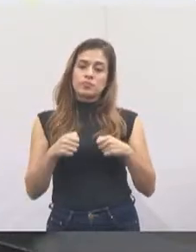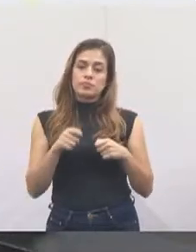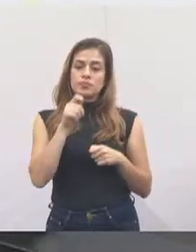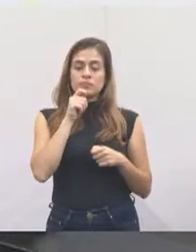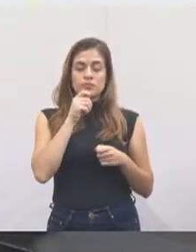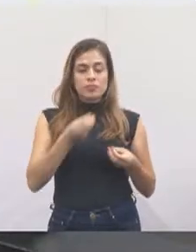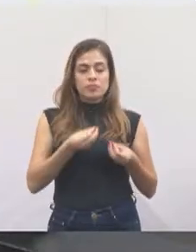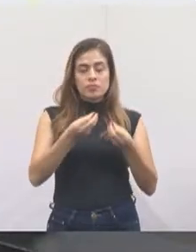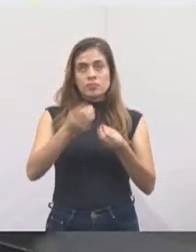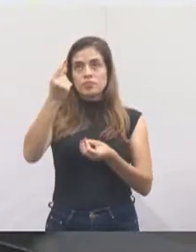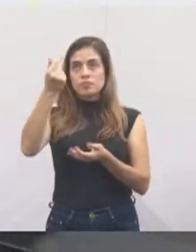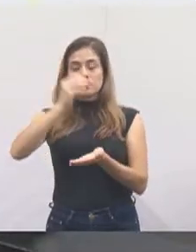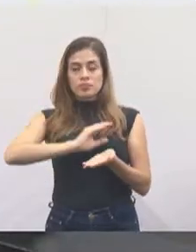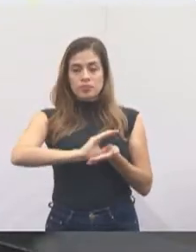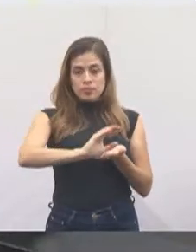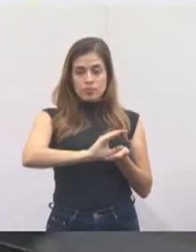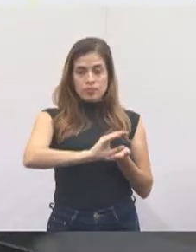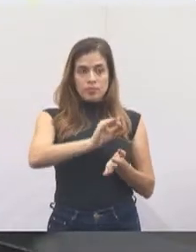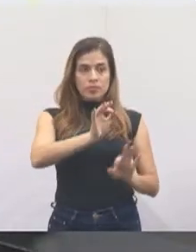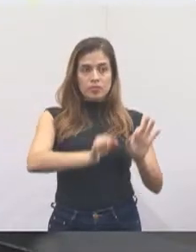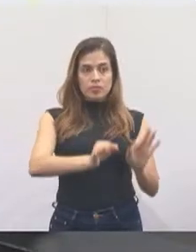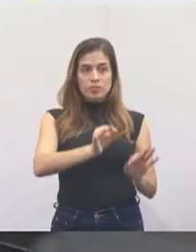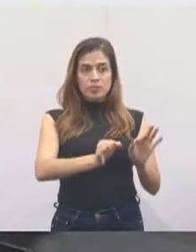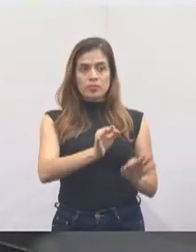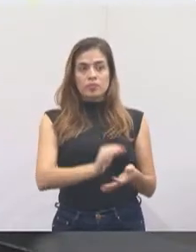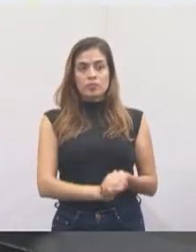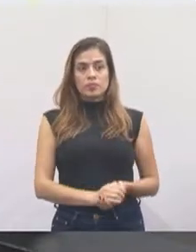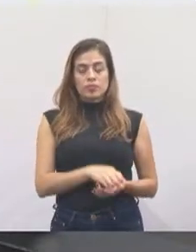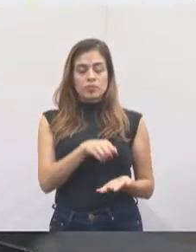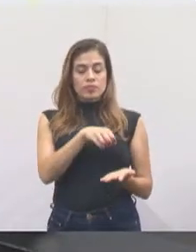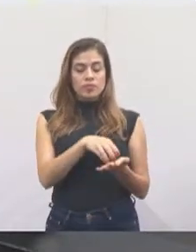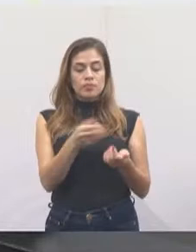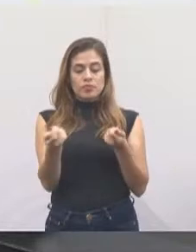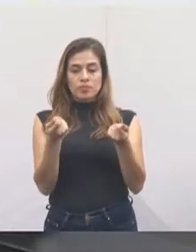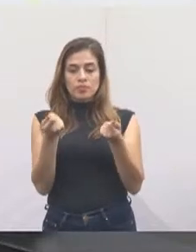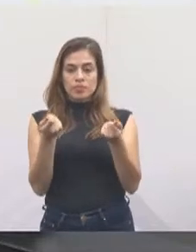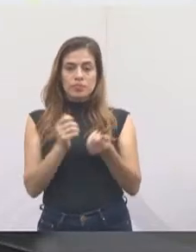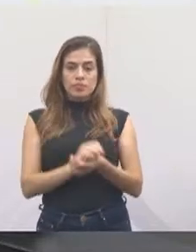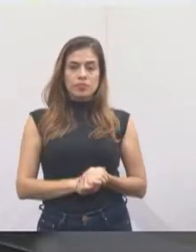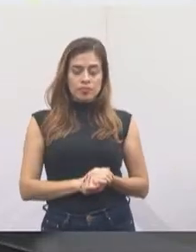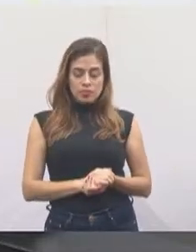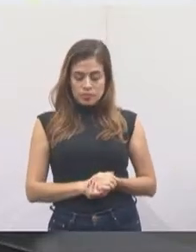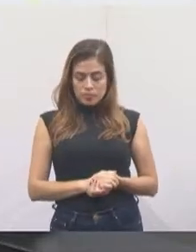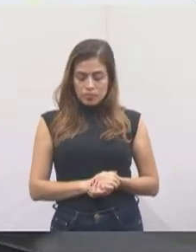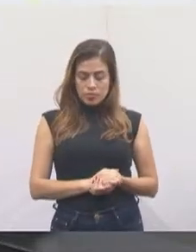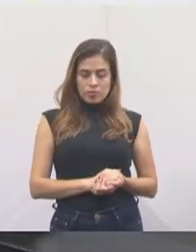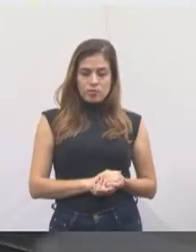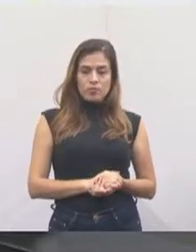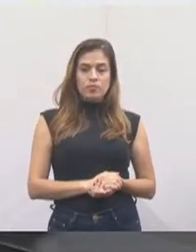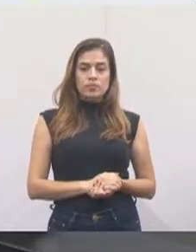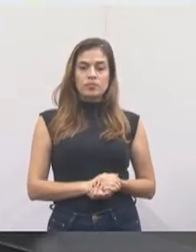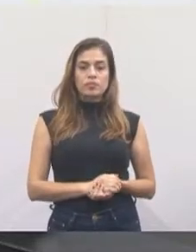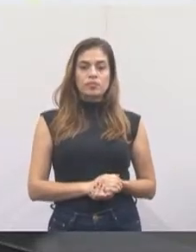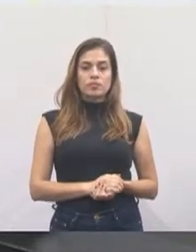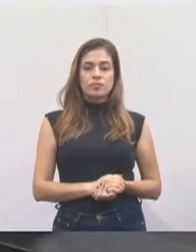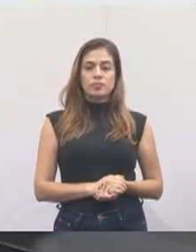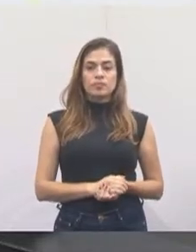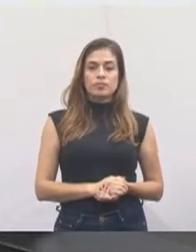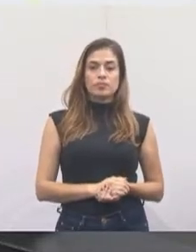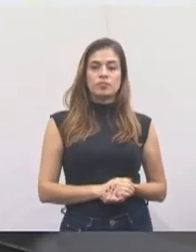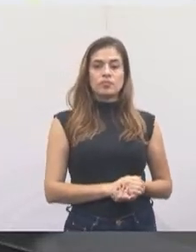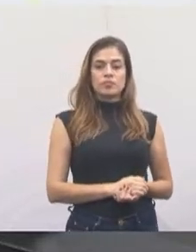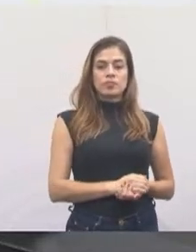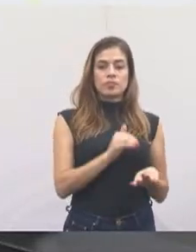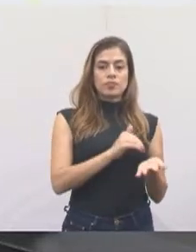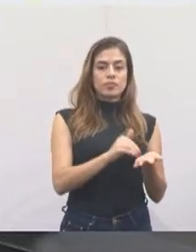entrega das emendas justificar a unidade administrativa secretaria recepcionou